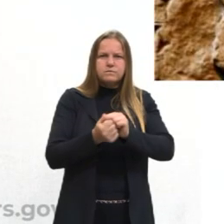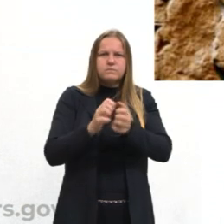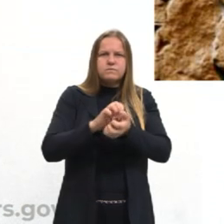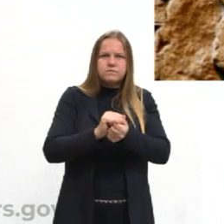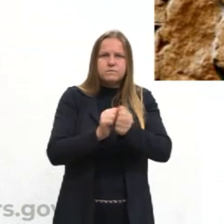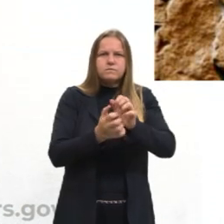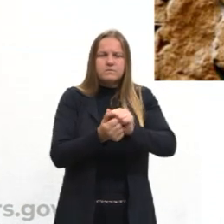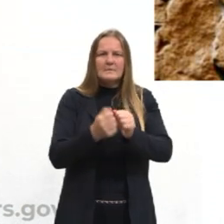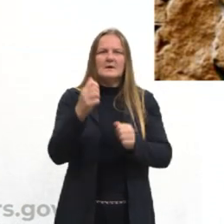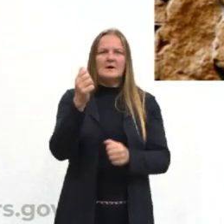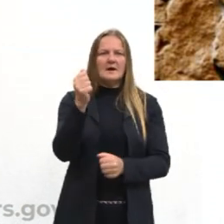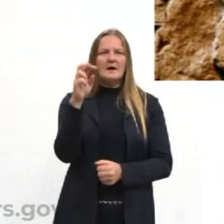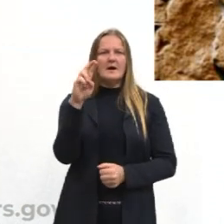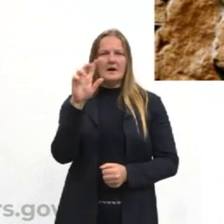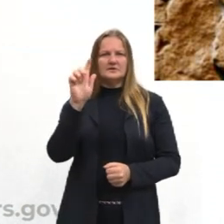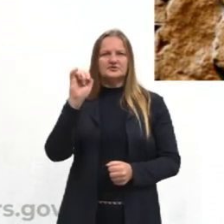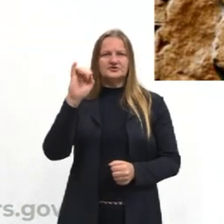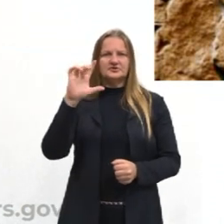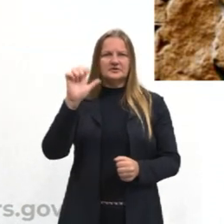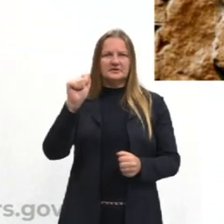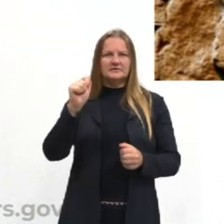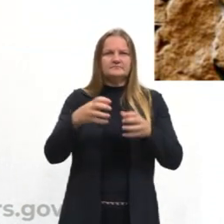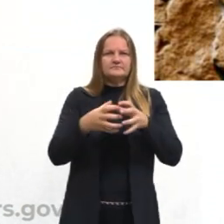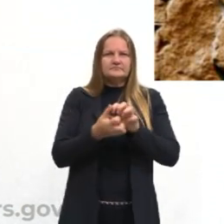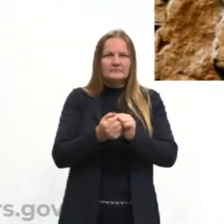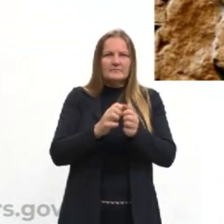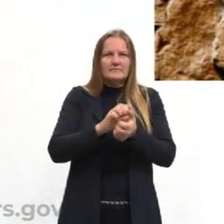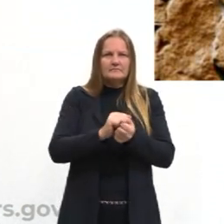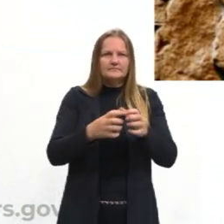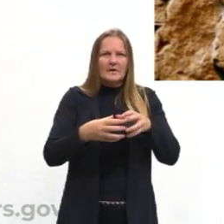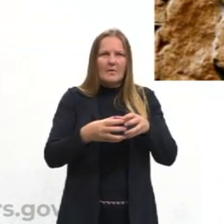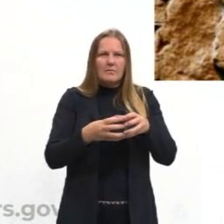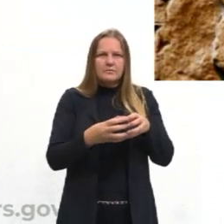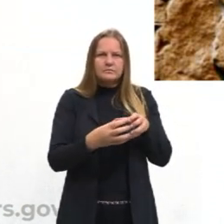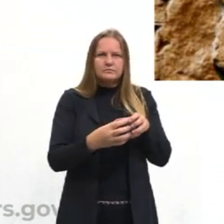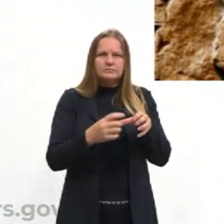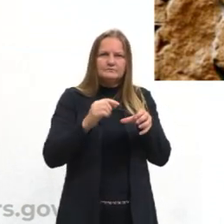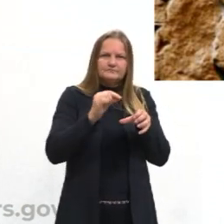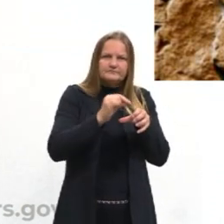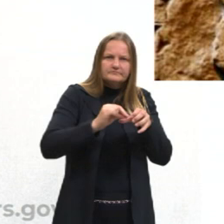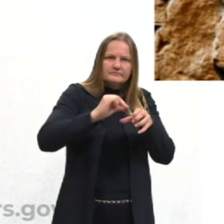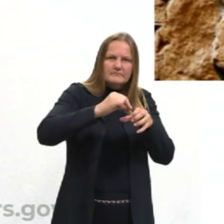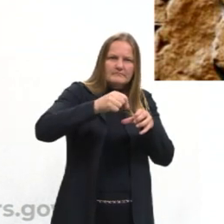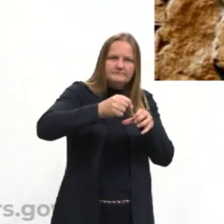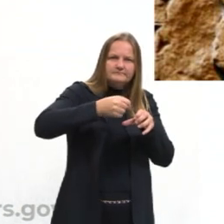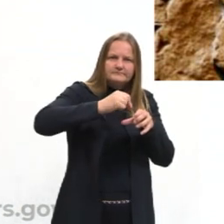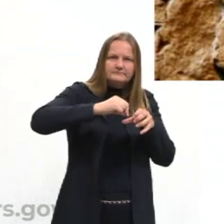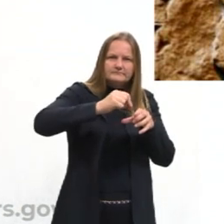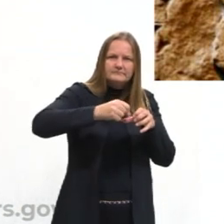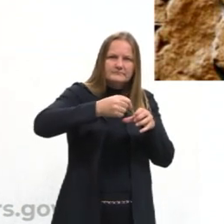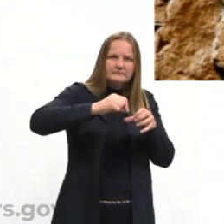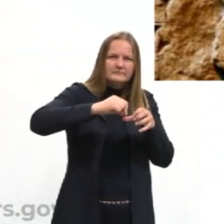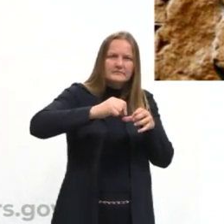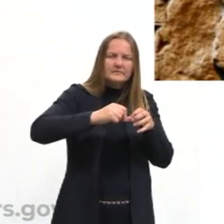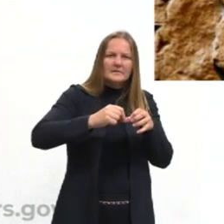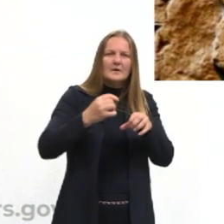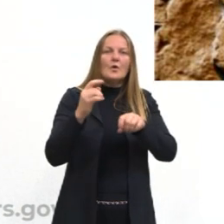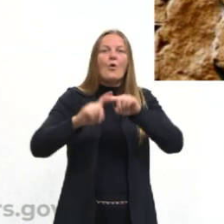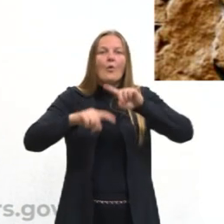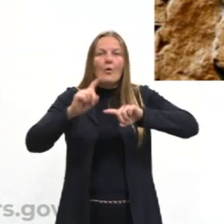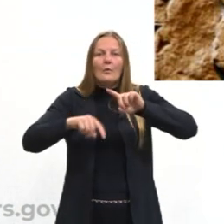a escrita cuneiforme foi criada pelos sumérios eu sou definição pode ser nada como uma escrita que a produzida com o